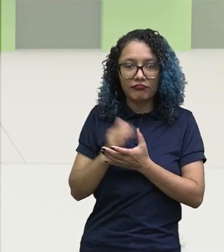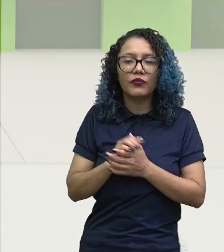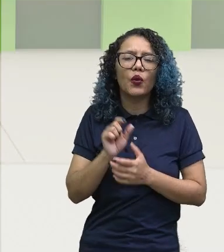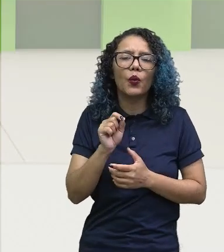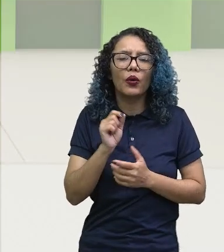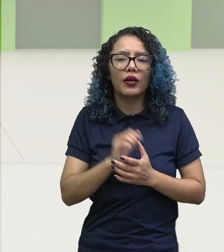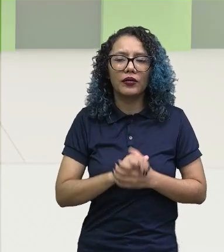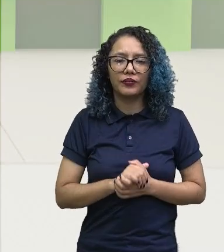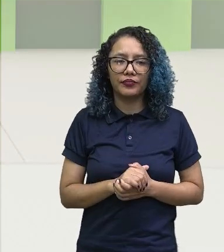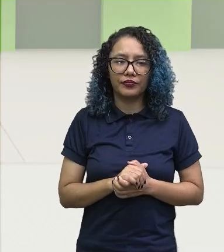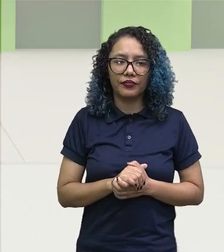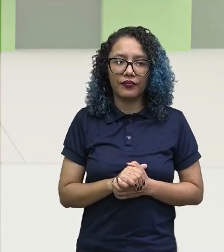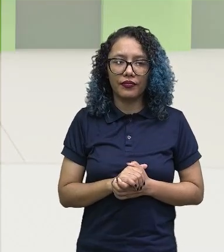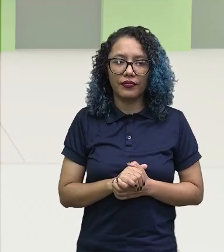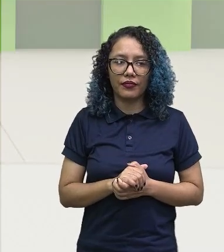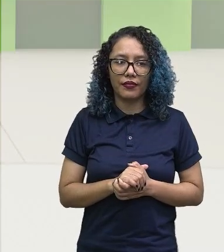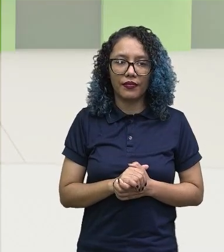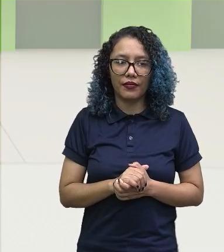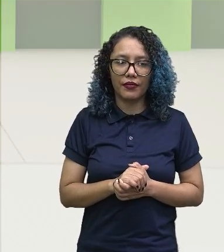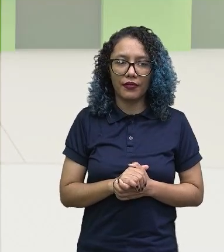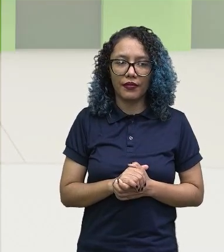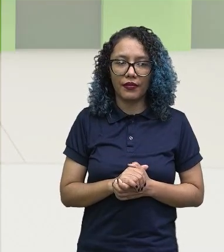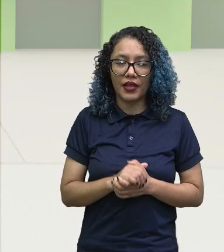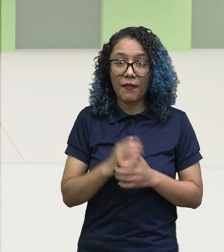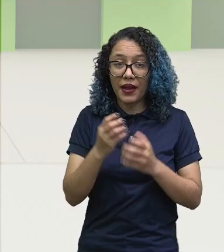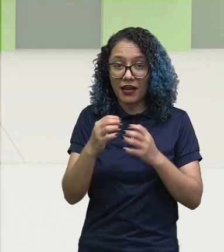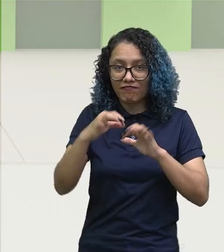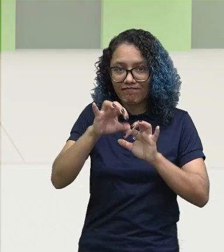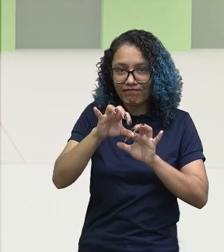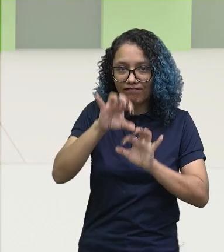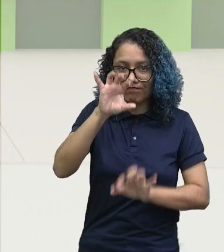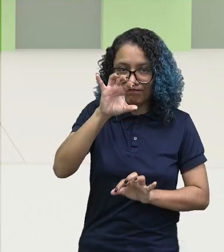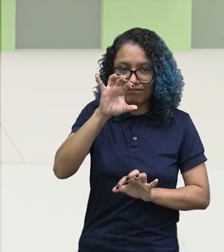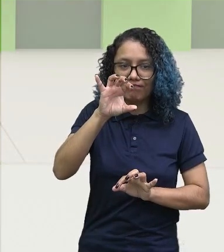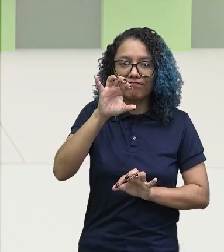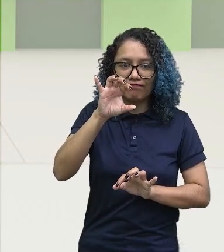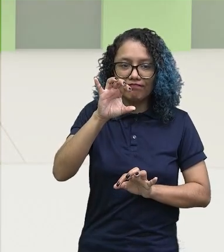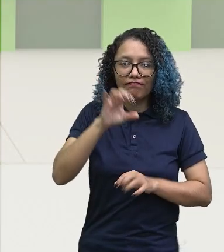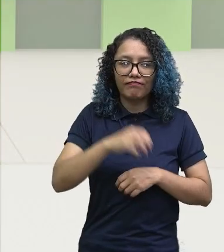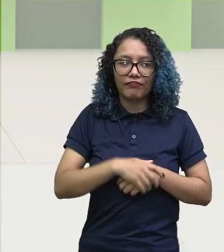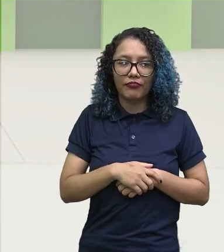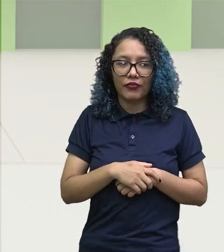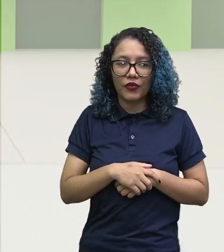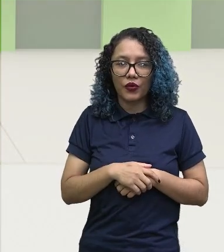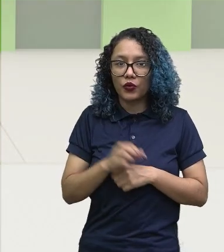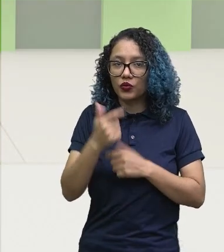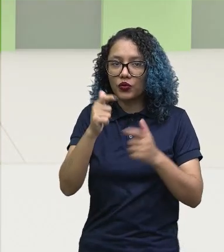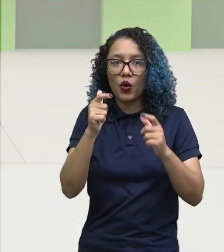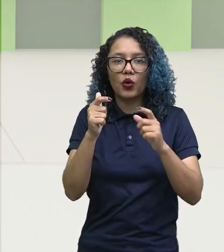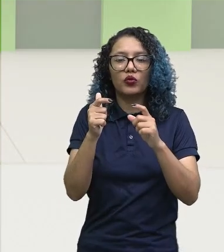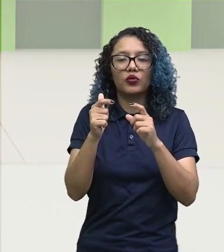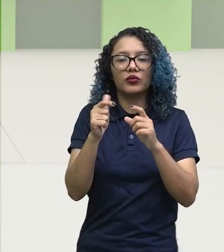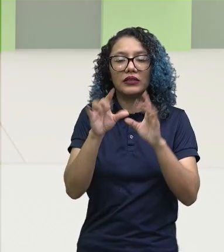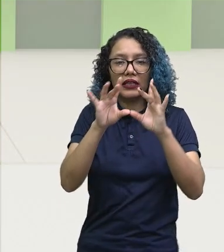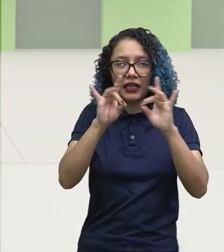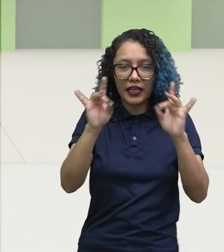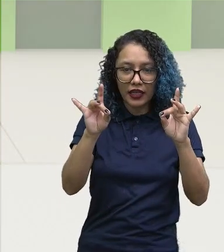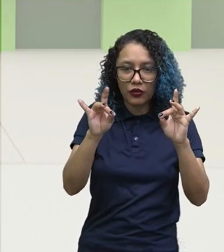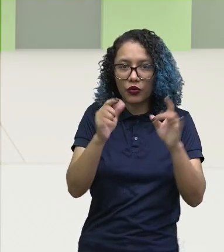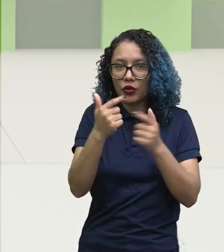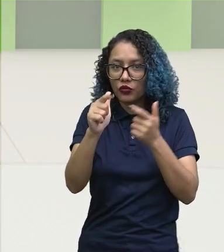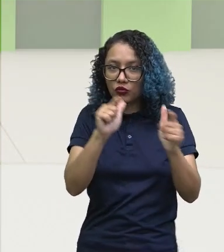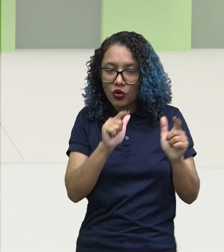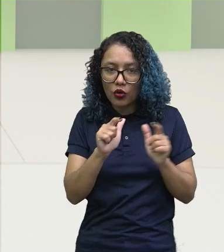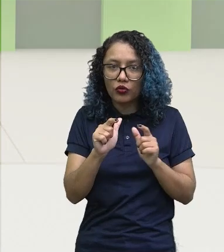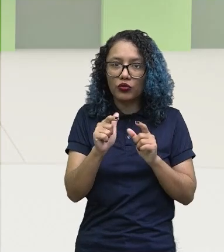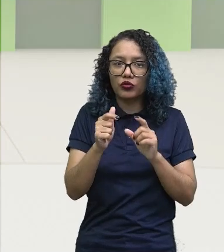é feita para separar essa parte mais figurada, né, esses elementos figurados, dessa parte líquida do sangue, que é o plasma.